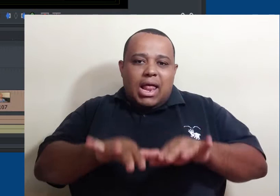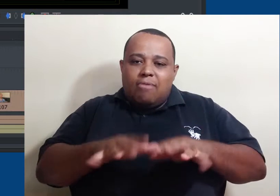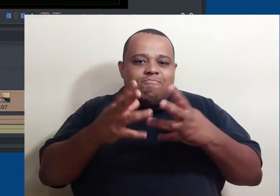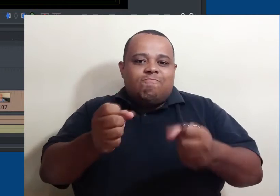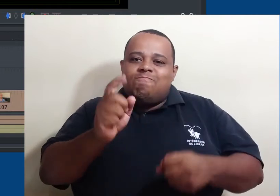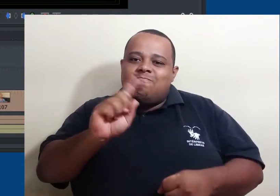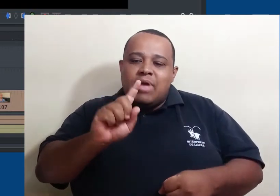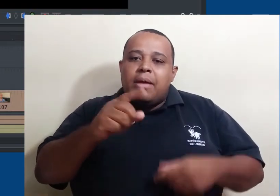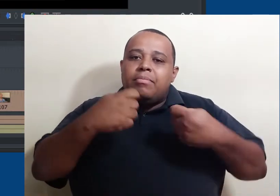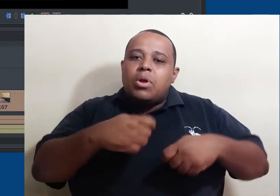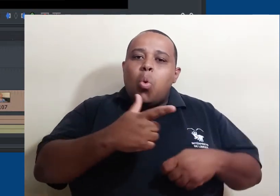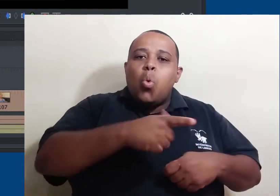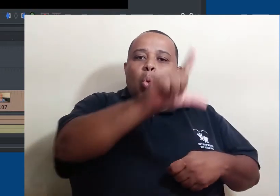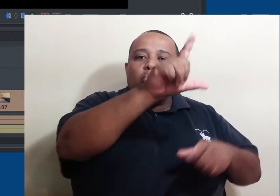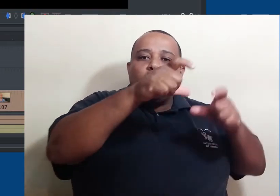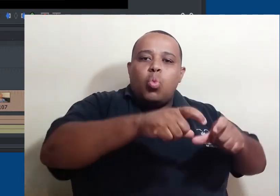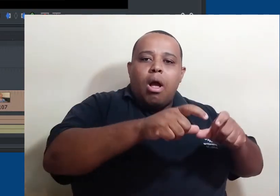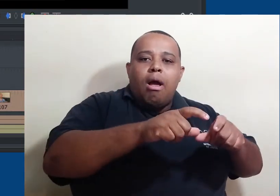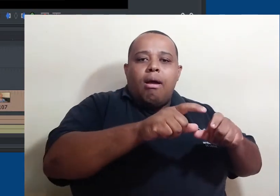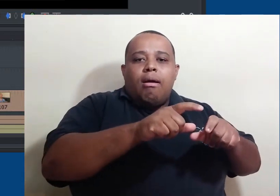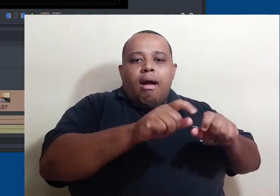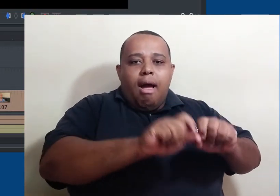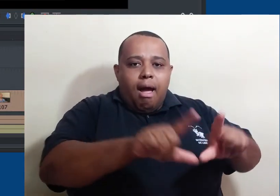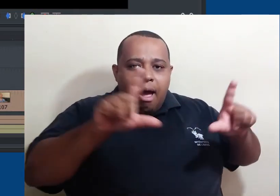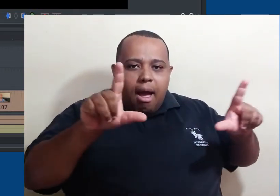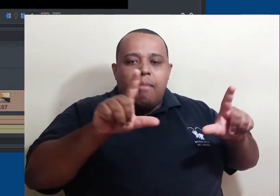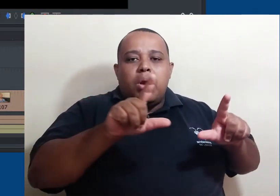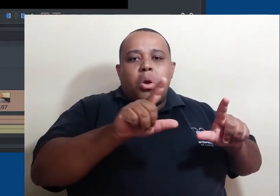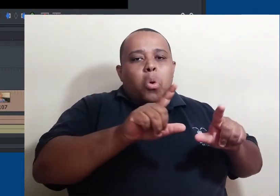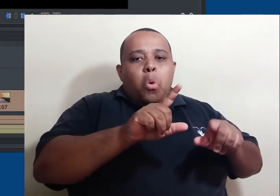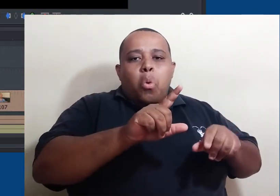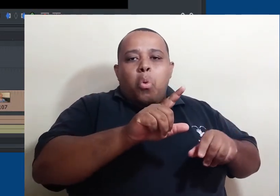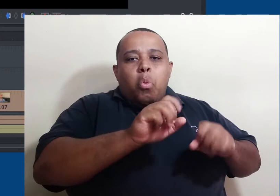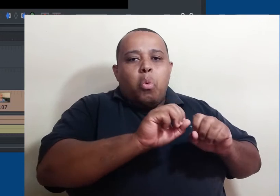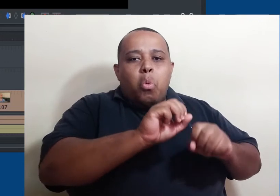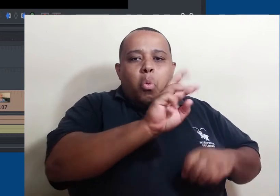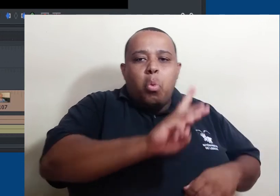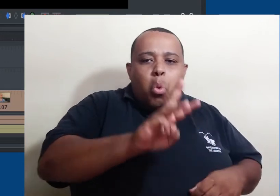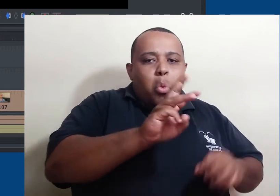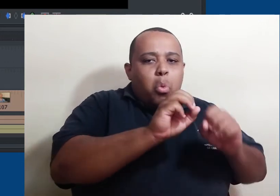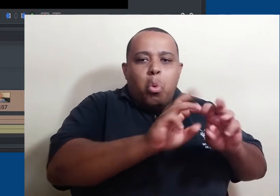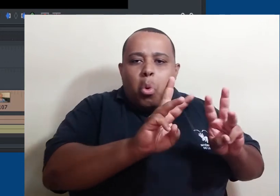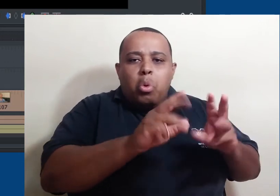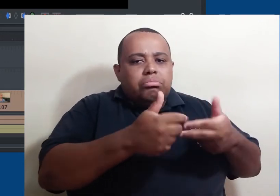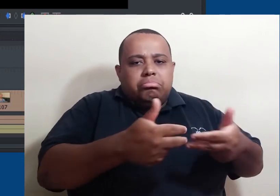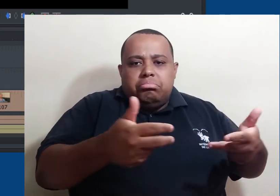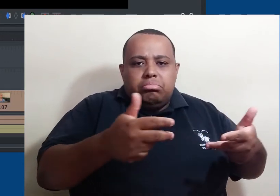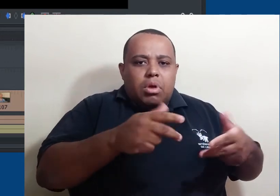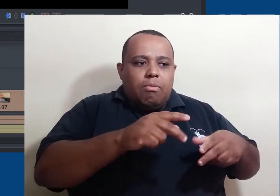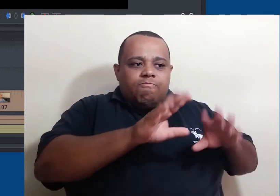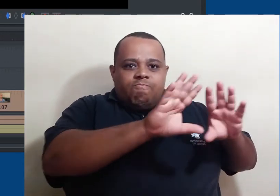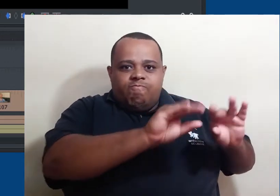e trazer para cá. Então eu vou escrever aqui nas minhas notas, curso de videoaulas, introdução, vou colar aqui. Porque se eu não colocar isso,